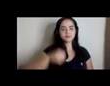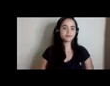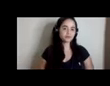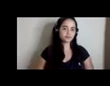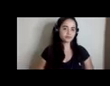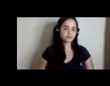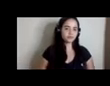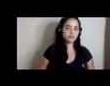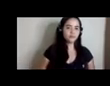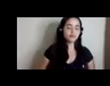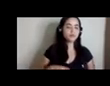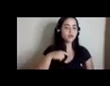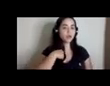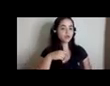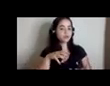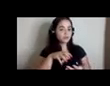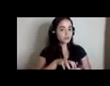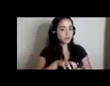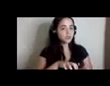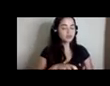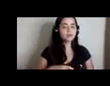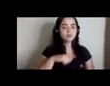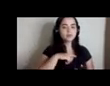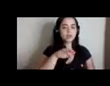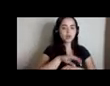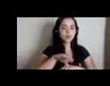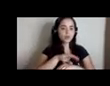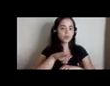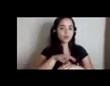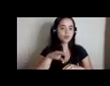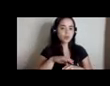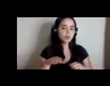No meu campus, nós temos cursos integrados,